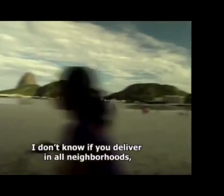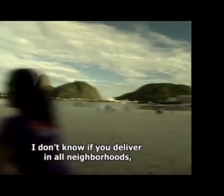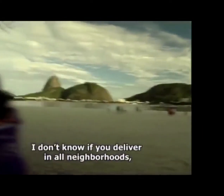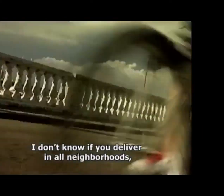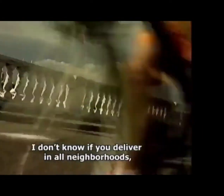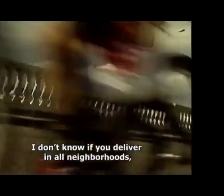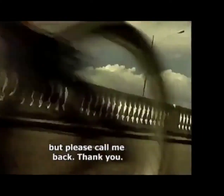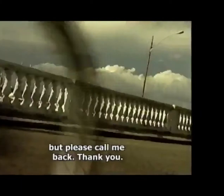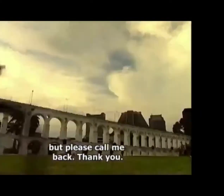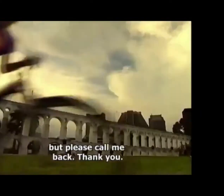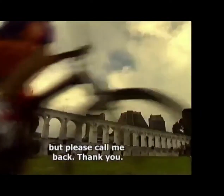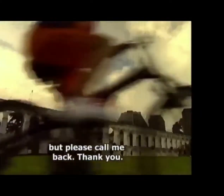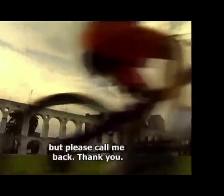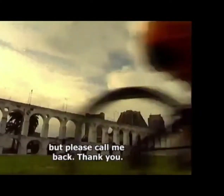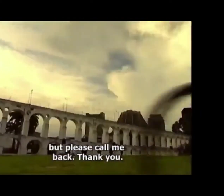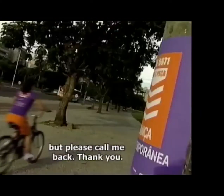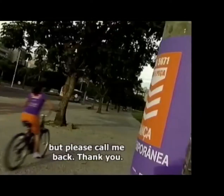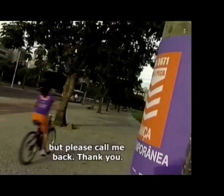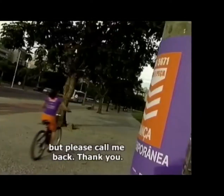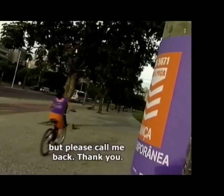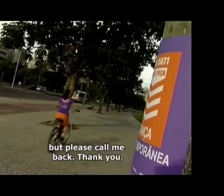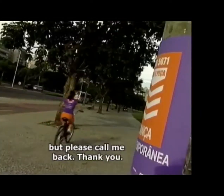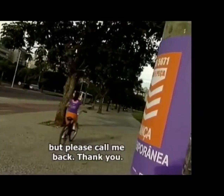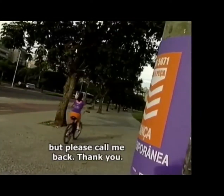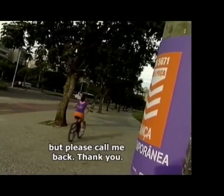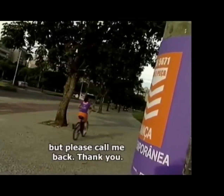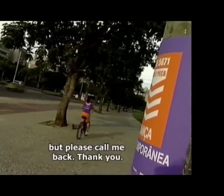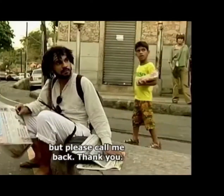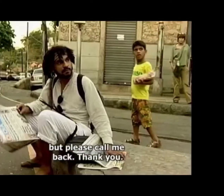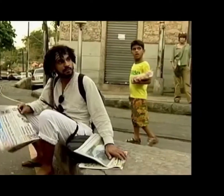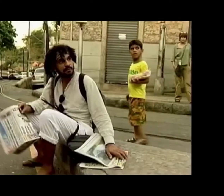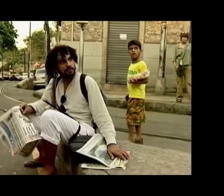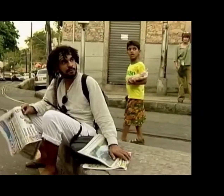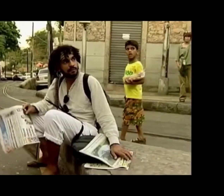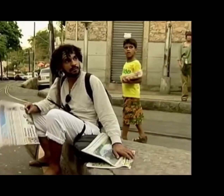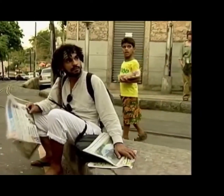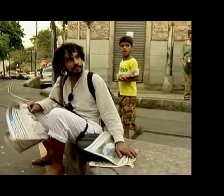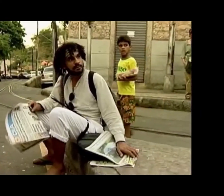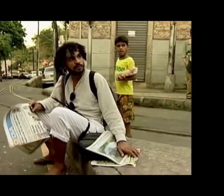bairros, mas estou aguardando o retorno. Nesse número. Obrigado.